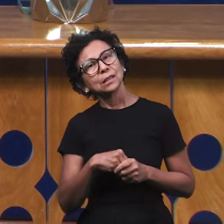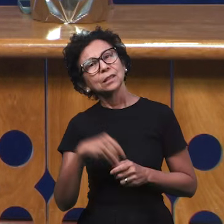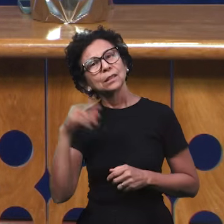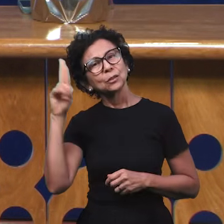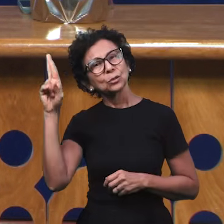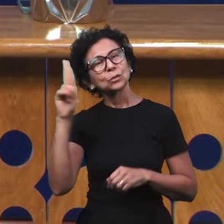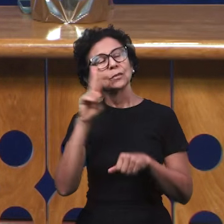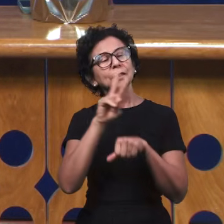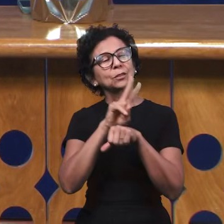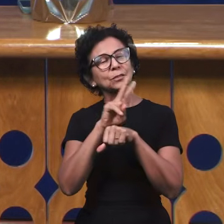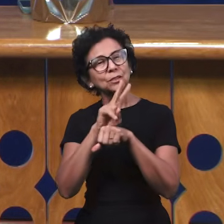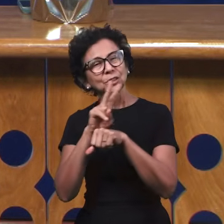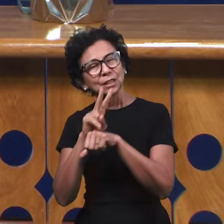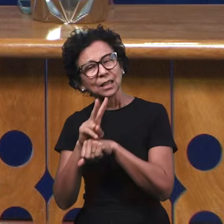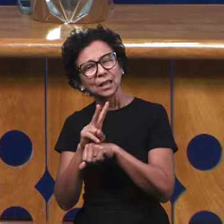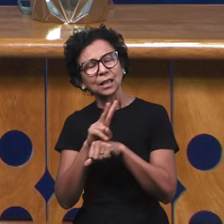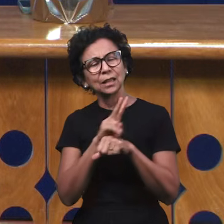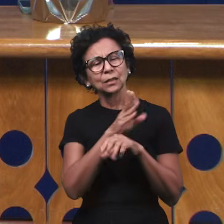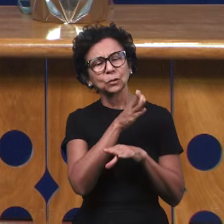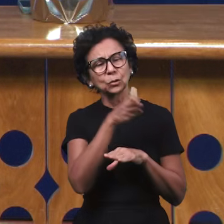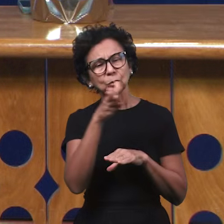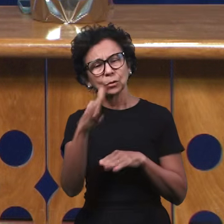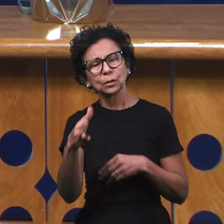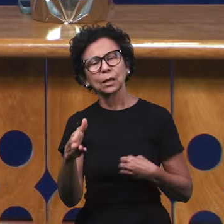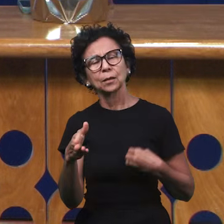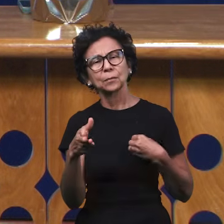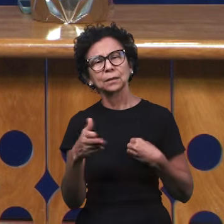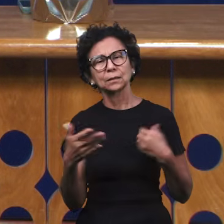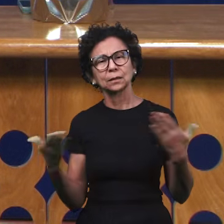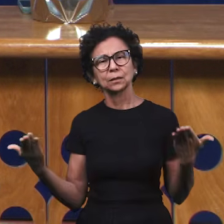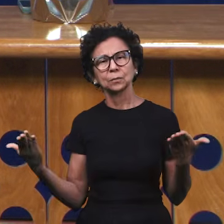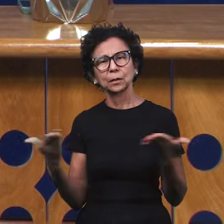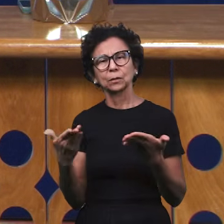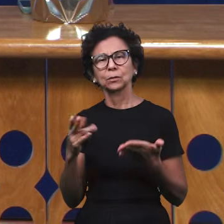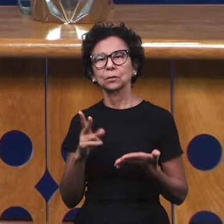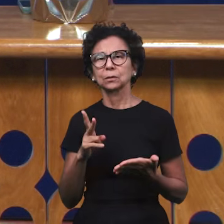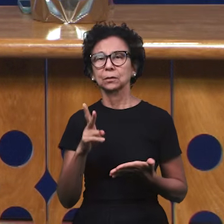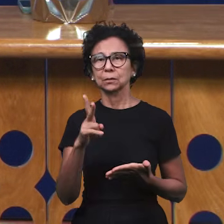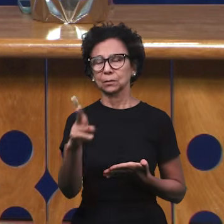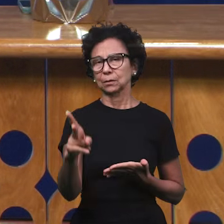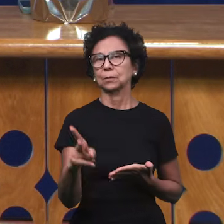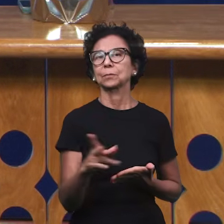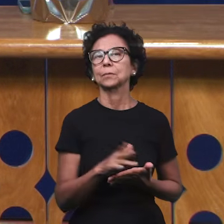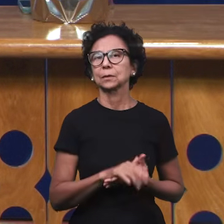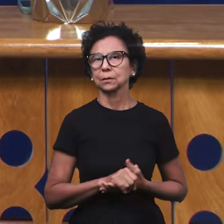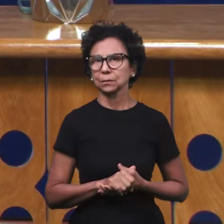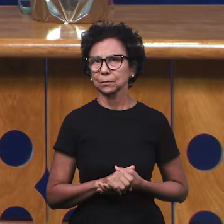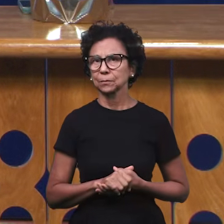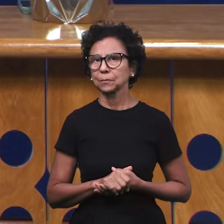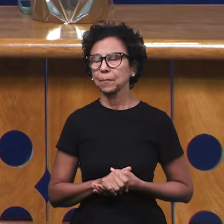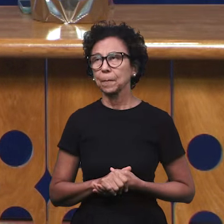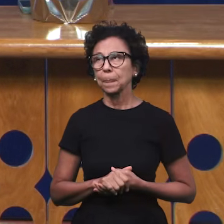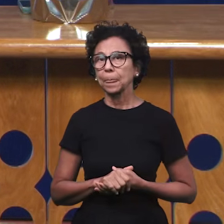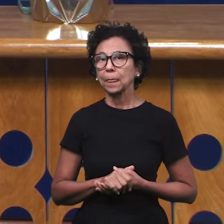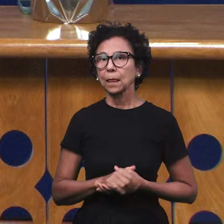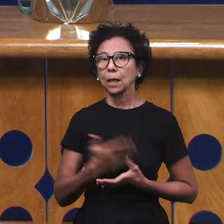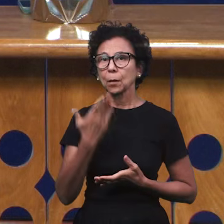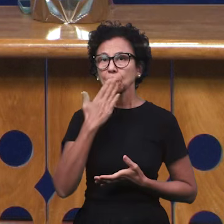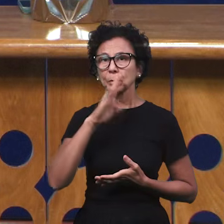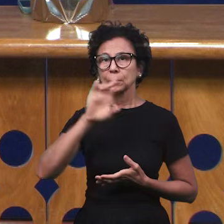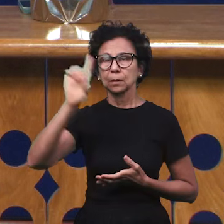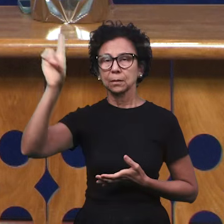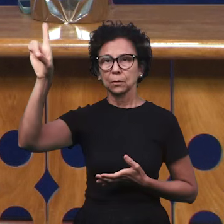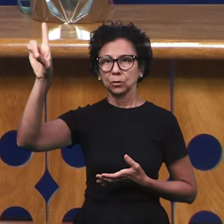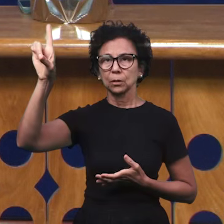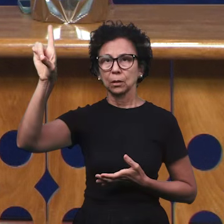entrada e a tua saída, desde agora e para sempre. Guarde essa promessa e essa bênção